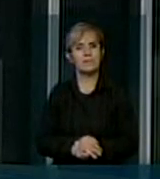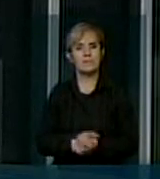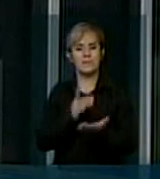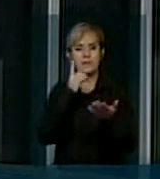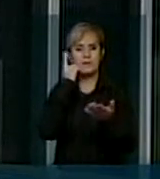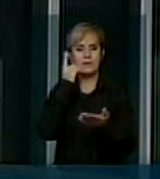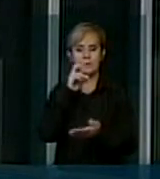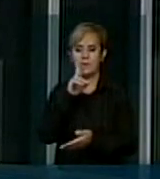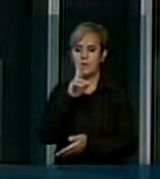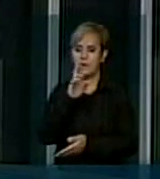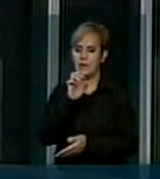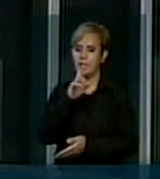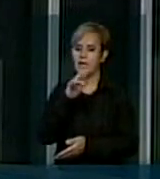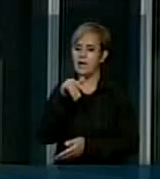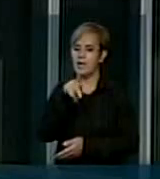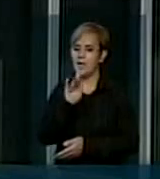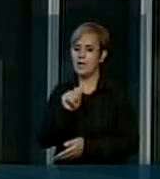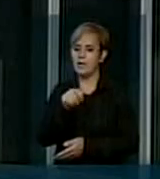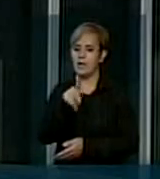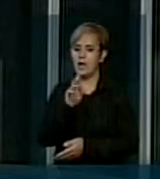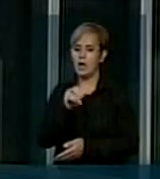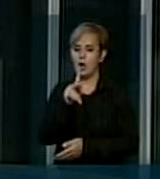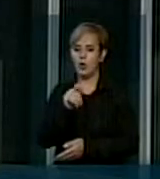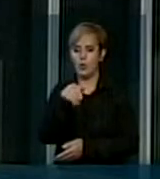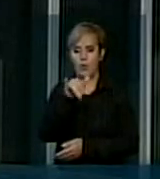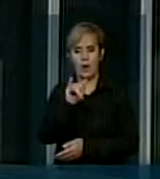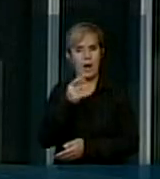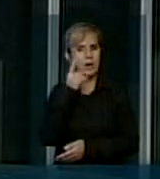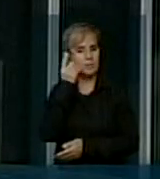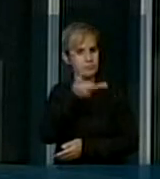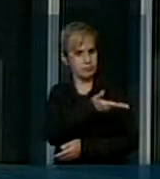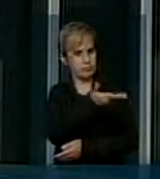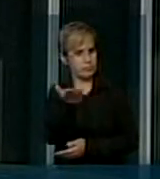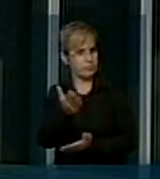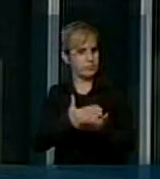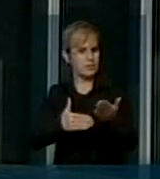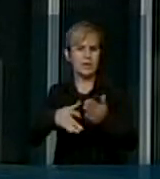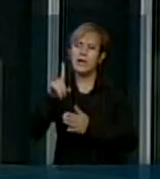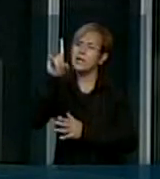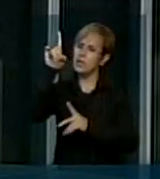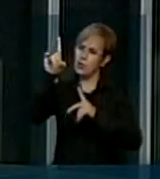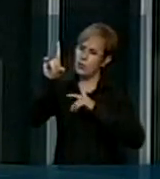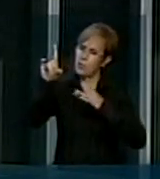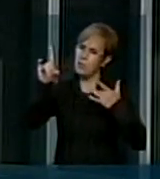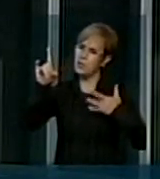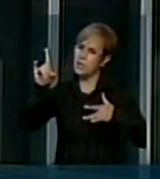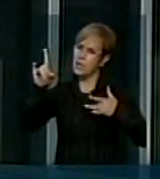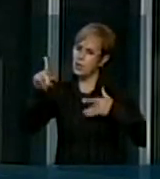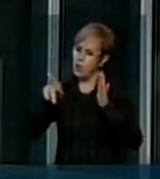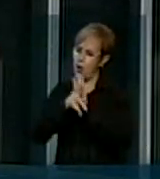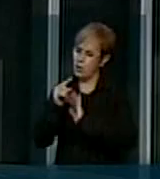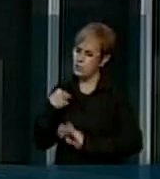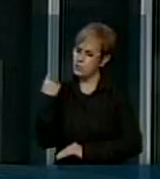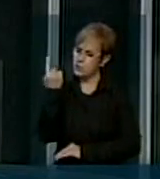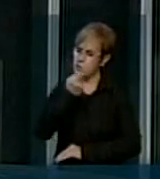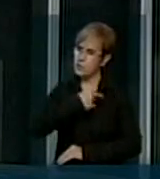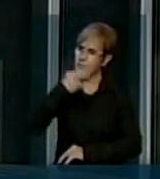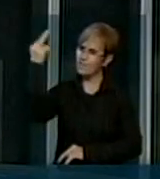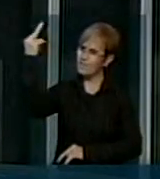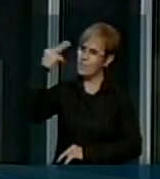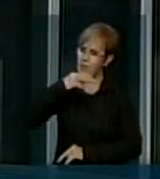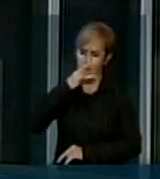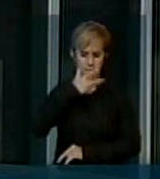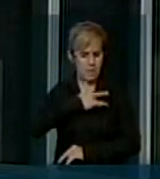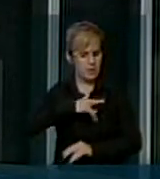deputada Érica Cocai, demais colegas. Que Deus tenha misericórdia de nós, que Ele tenha misericórdia do